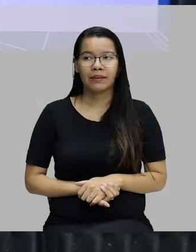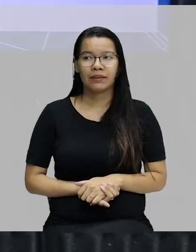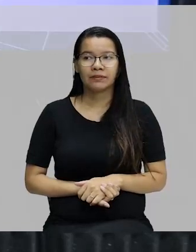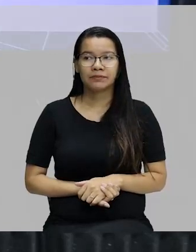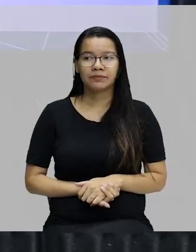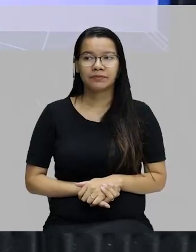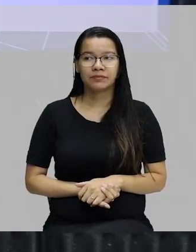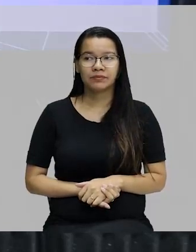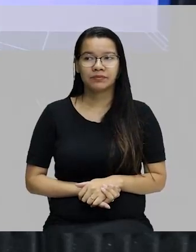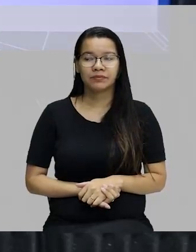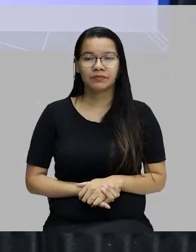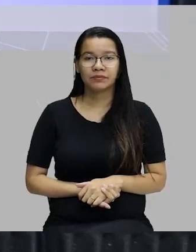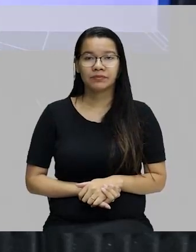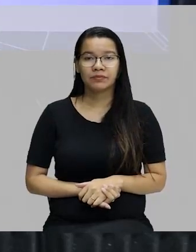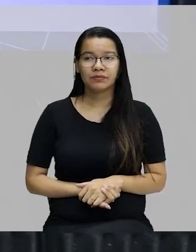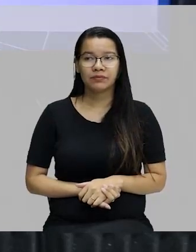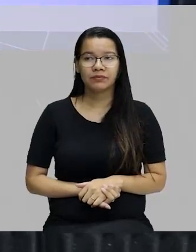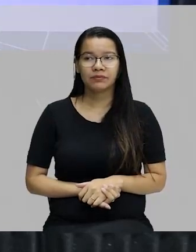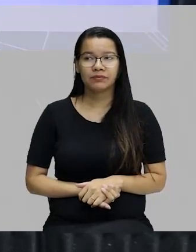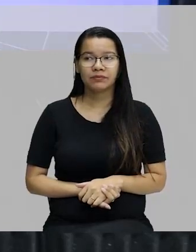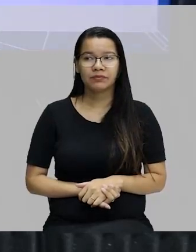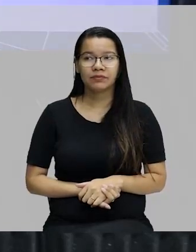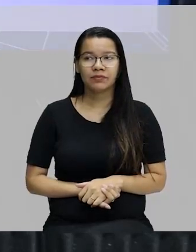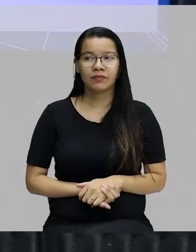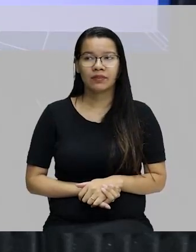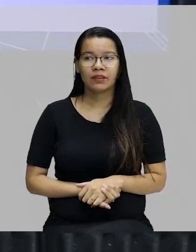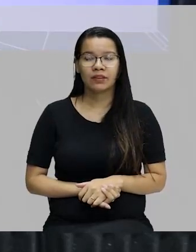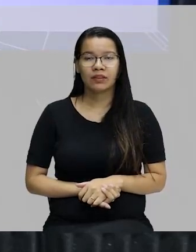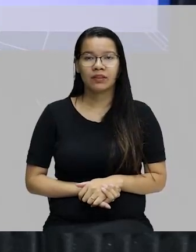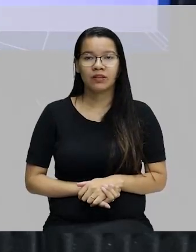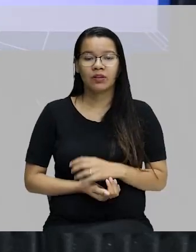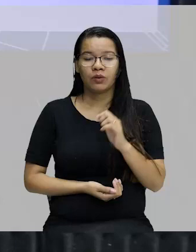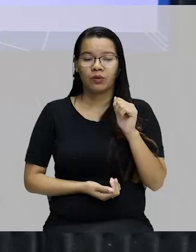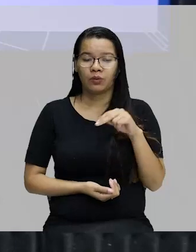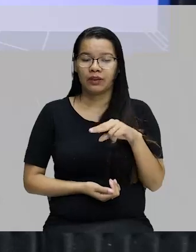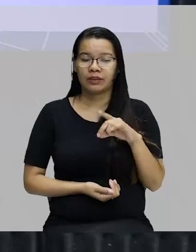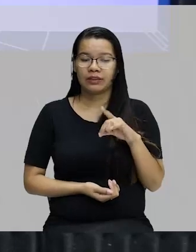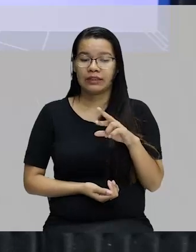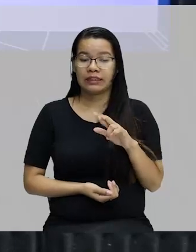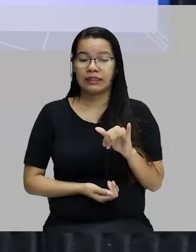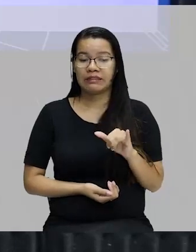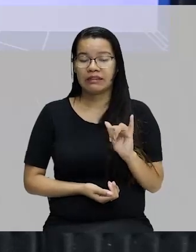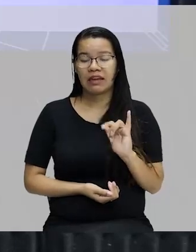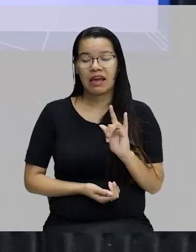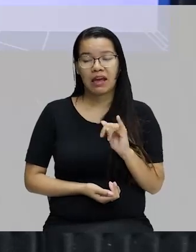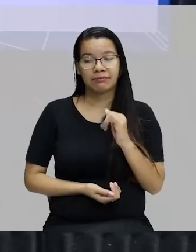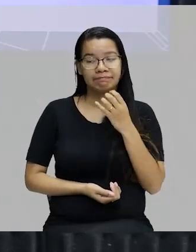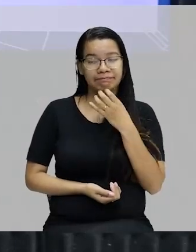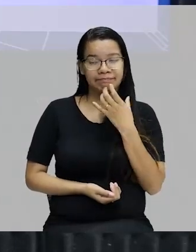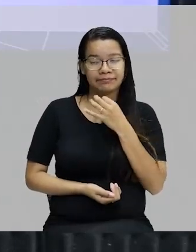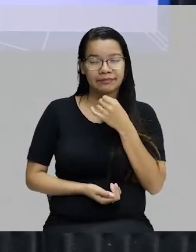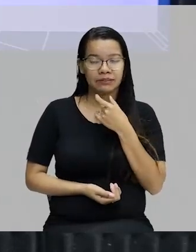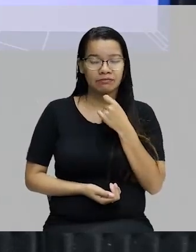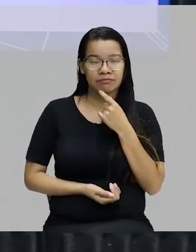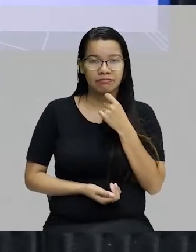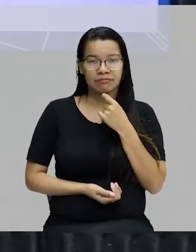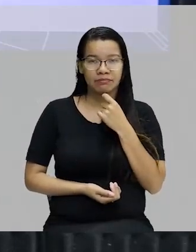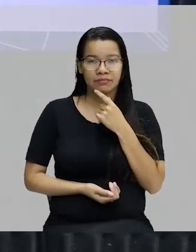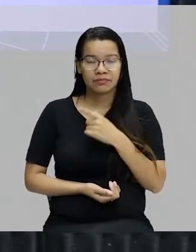anteriormente. Andrew is very sarcastic. O Andrew é muito sarcástico. No